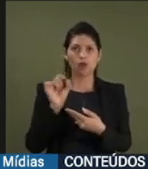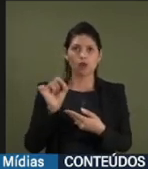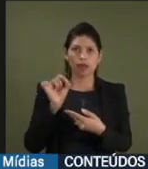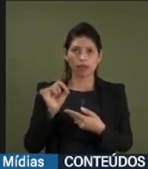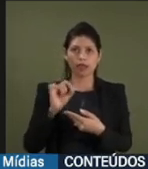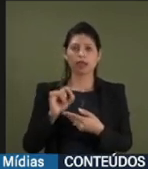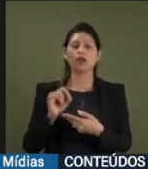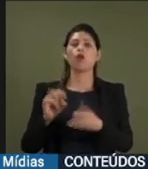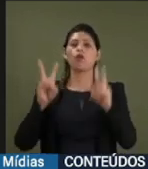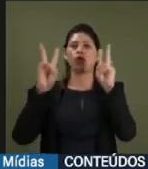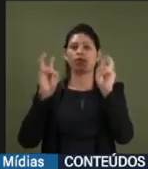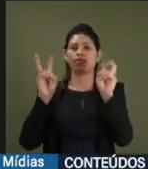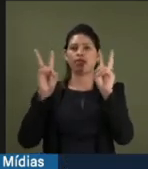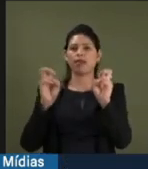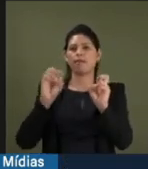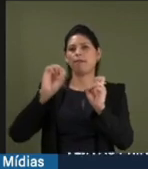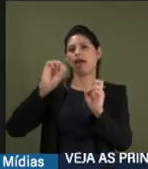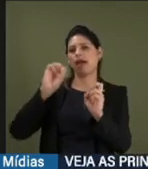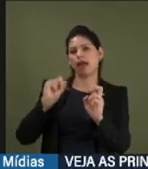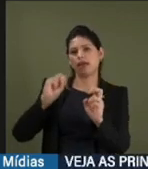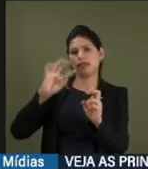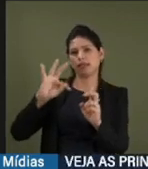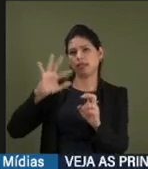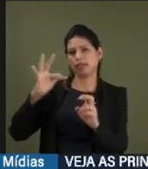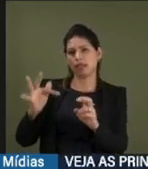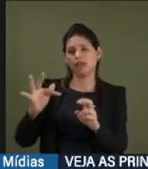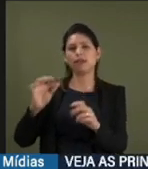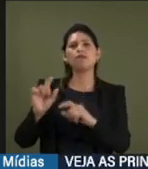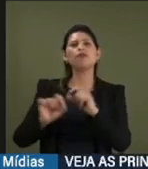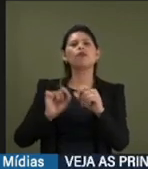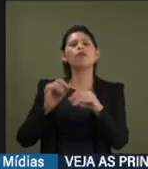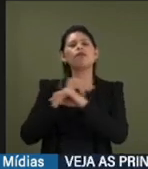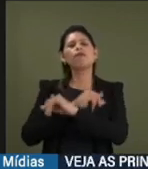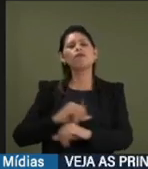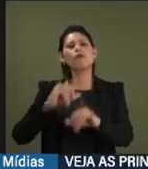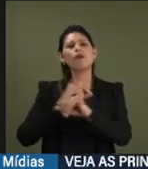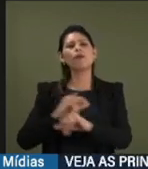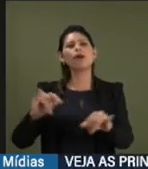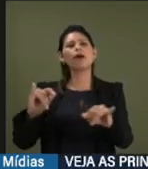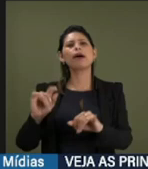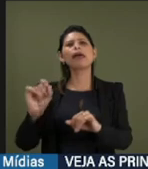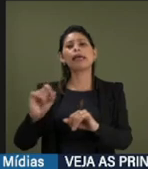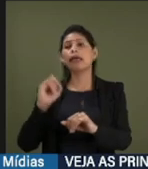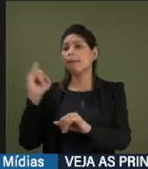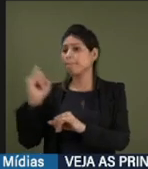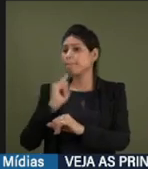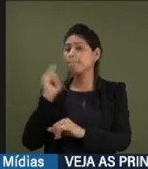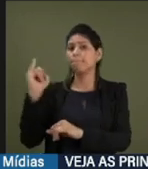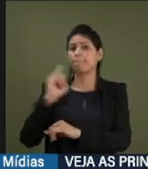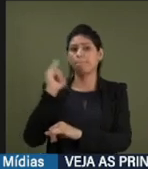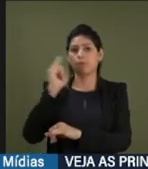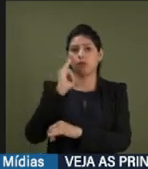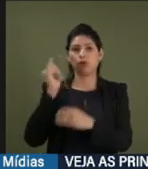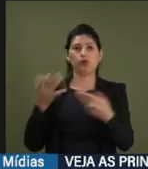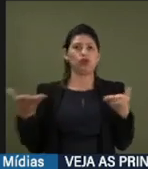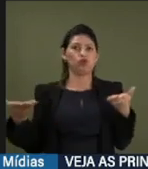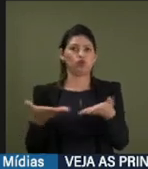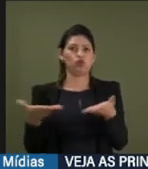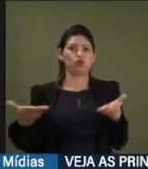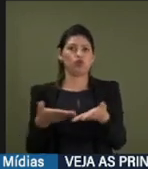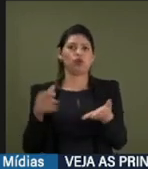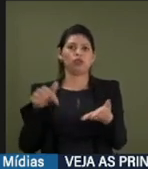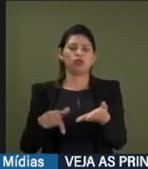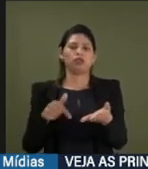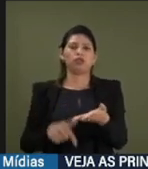STF, eu não tenho como deixar de registrar essa notícia importante veiculada hoje nos meios de comunicação